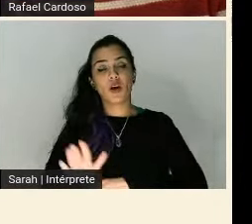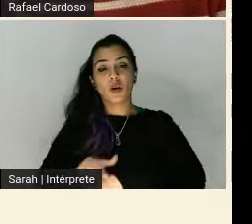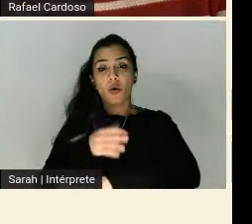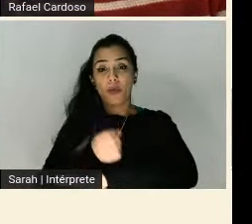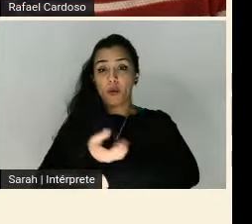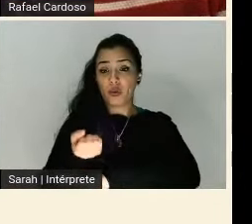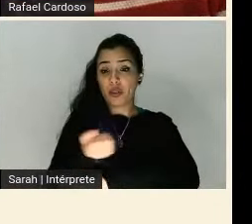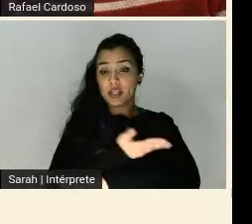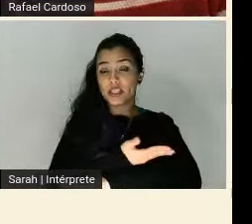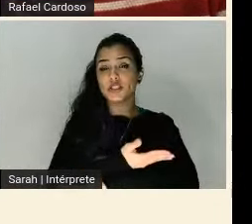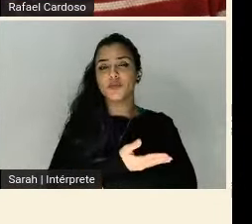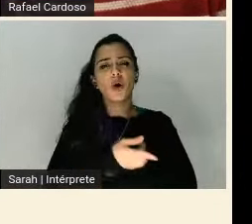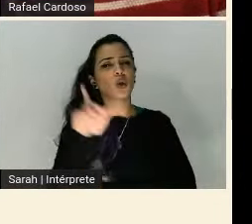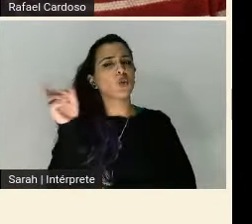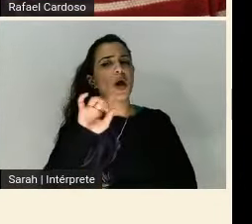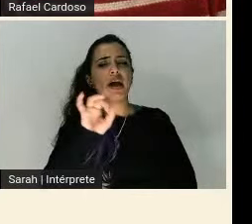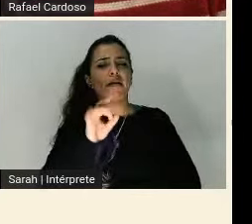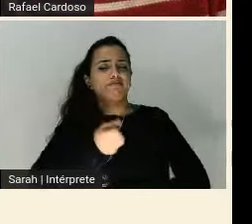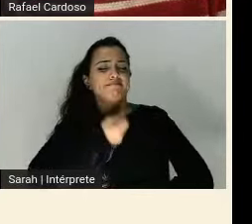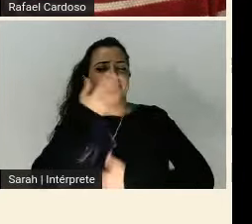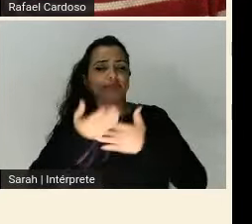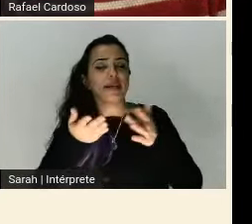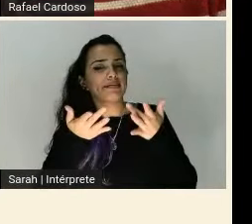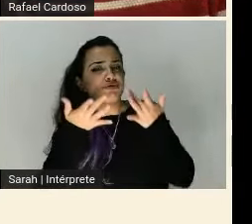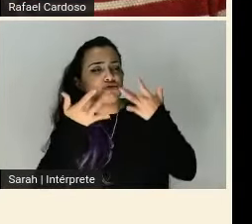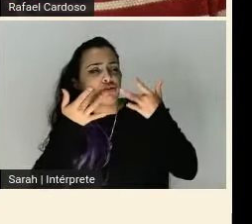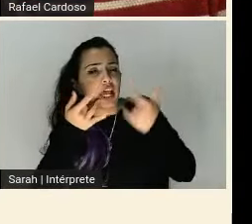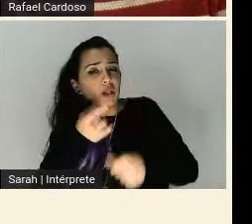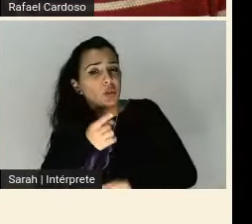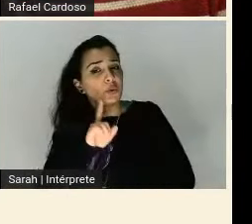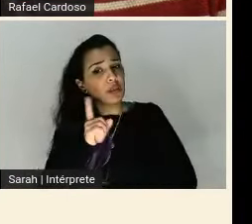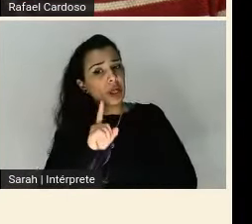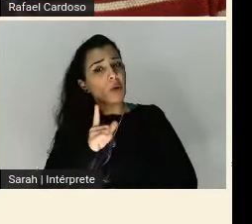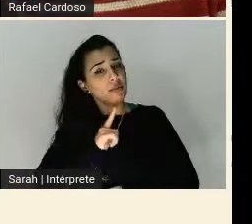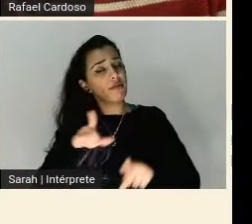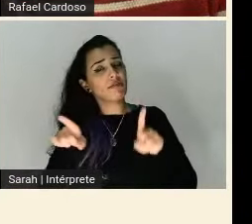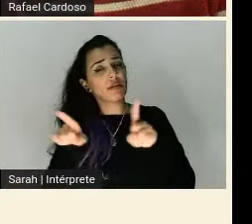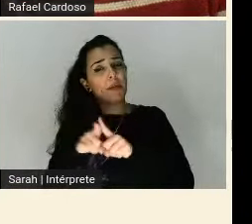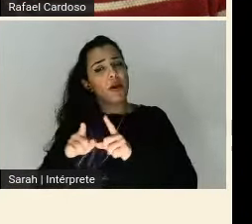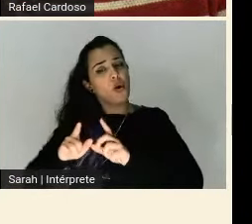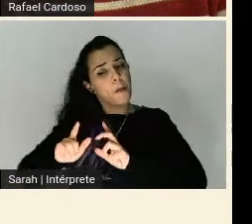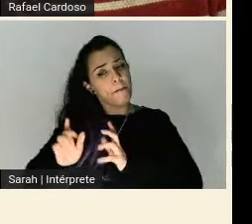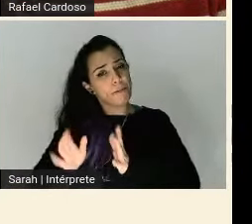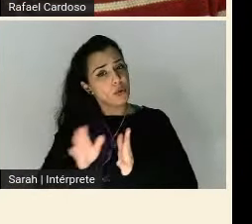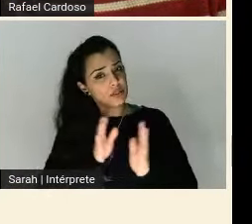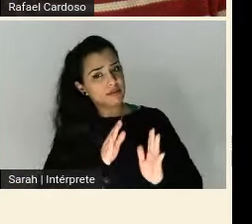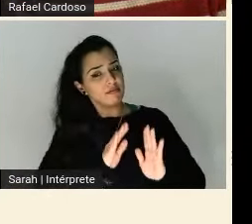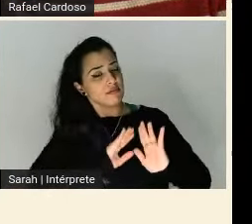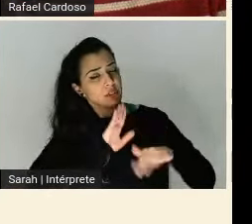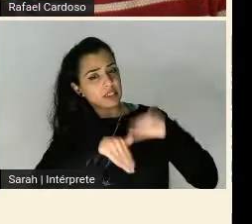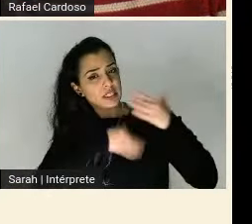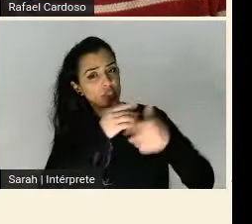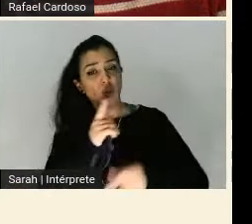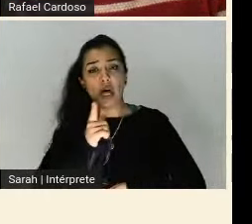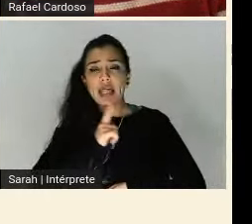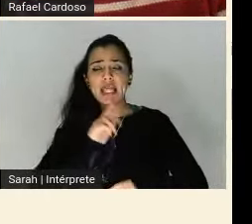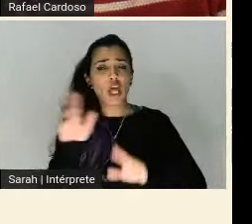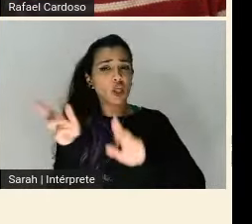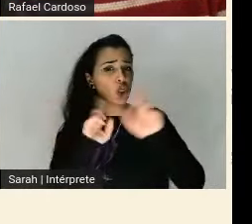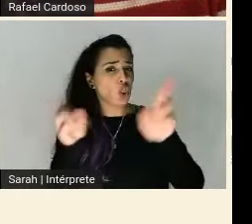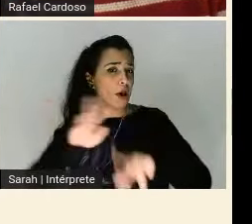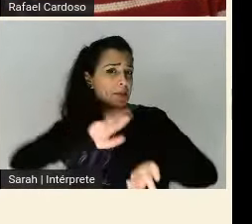um ato teatral, é um processo. Pode tomar variados nomes e assumir variadas